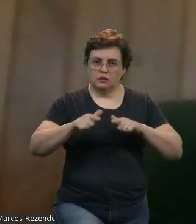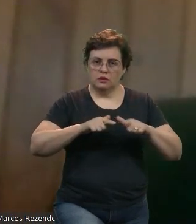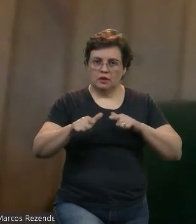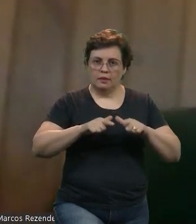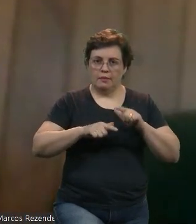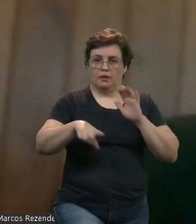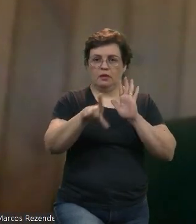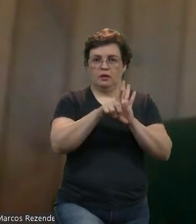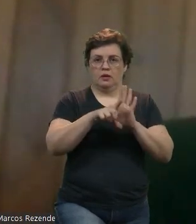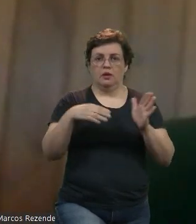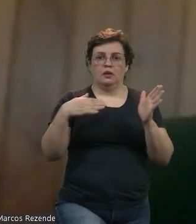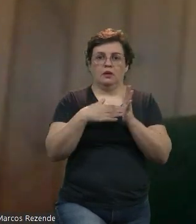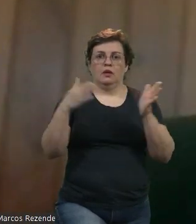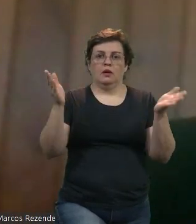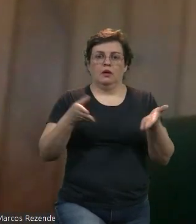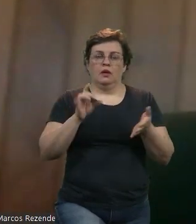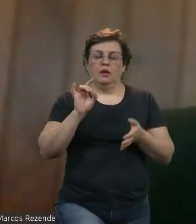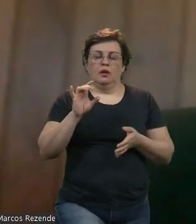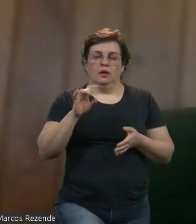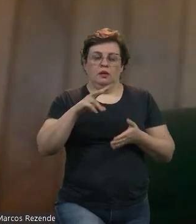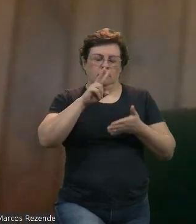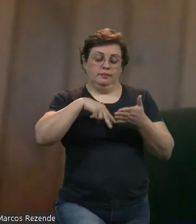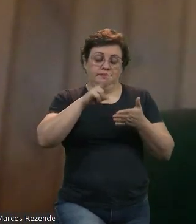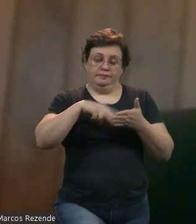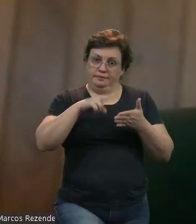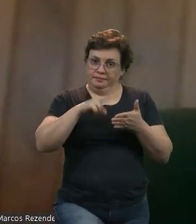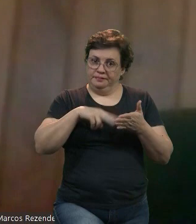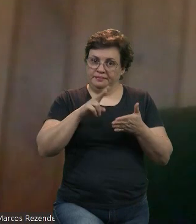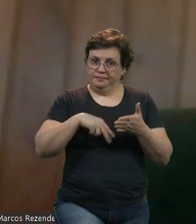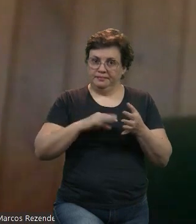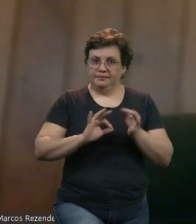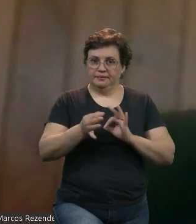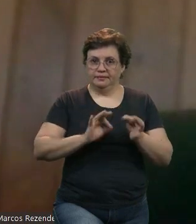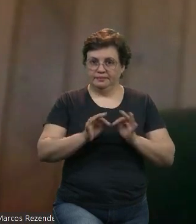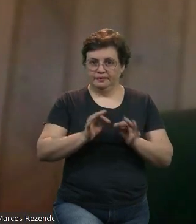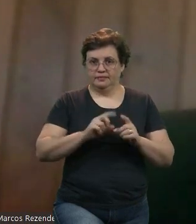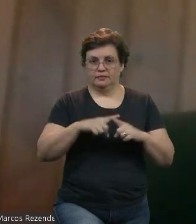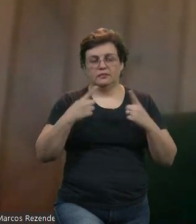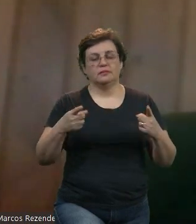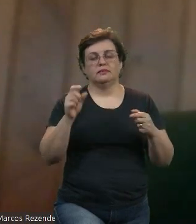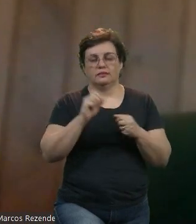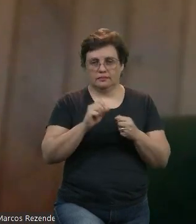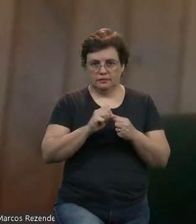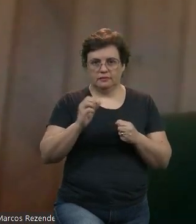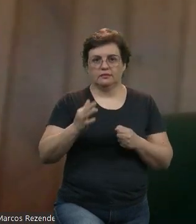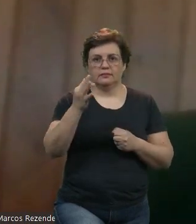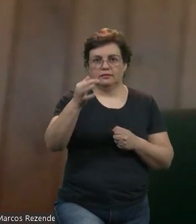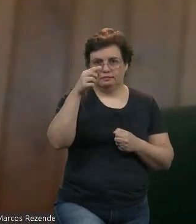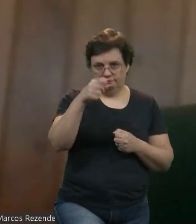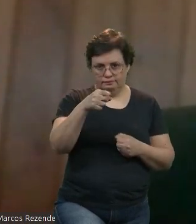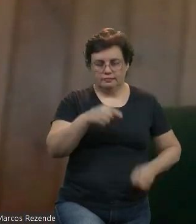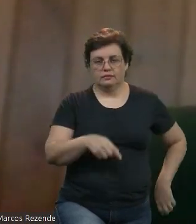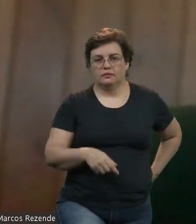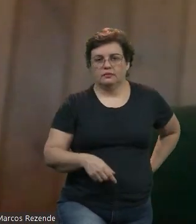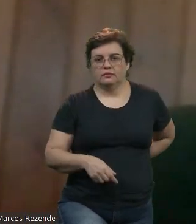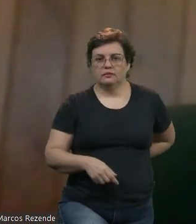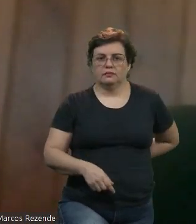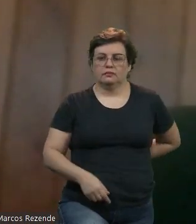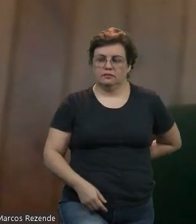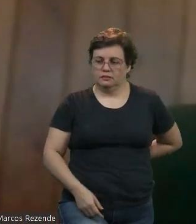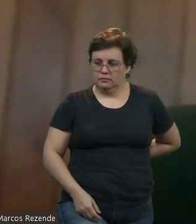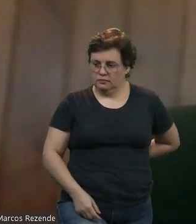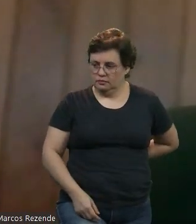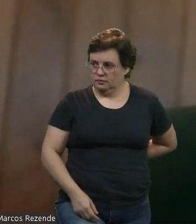até o momento nós estamos só apreciando a ordem do dia. Mas faremos, vereador Albuquerque, nesse